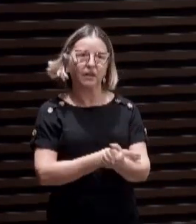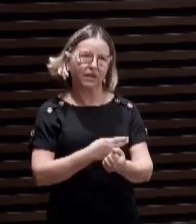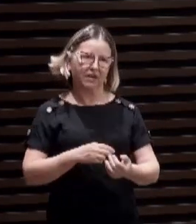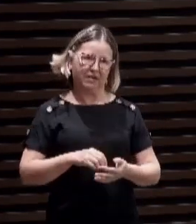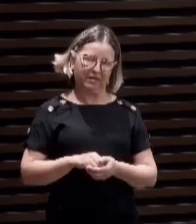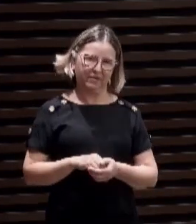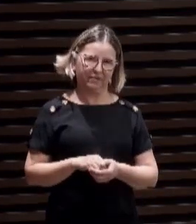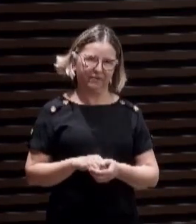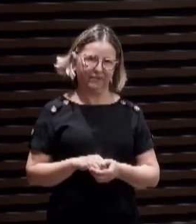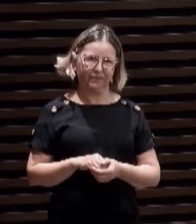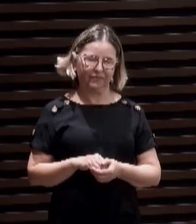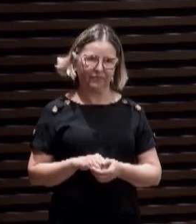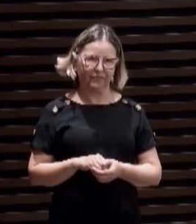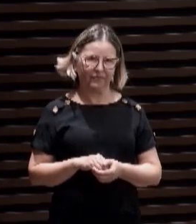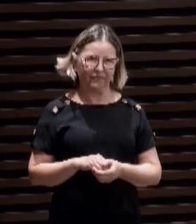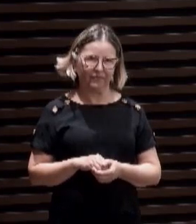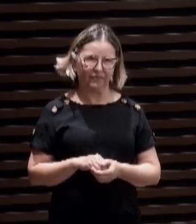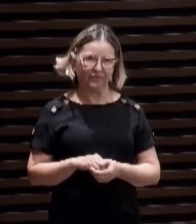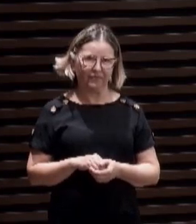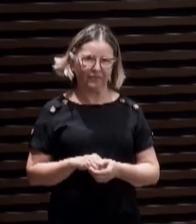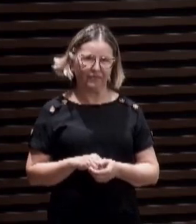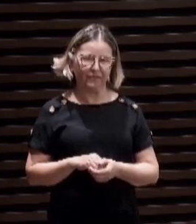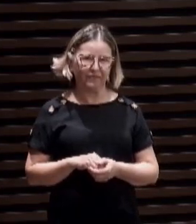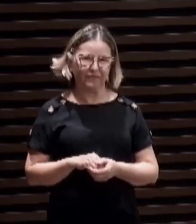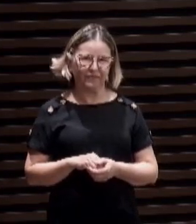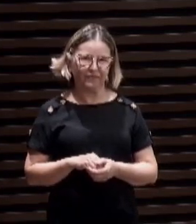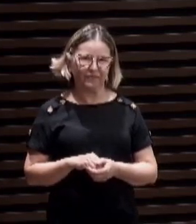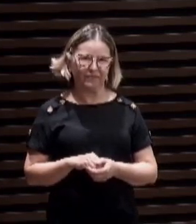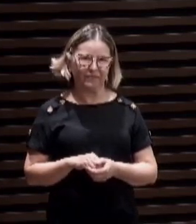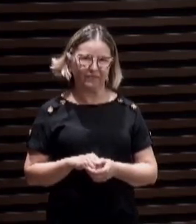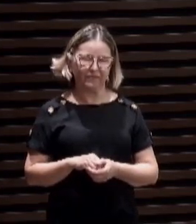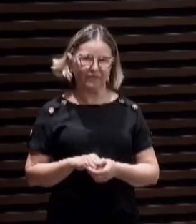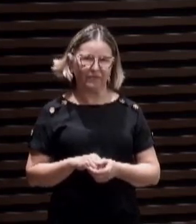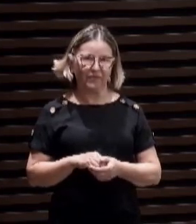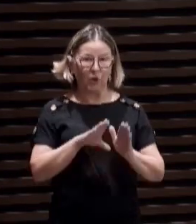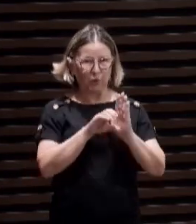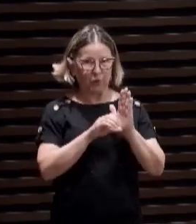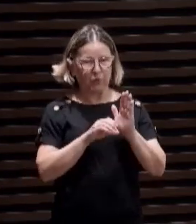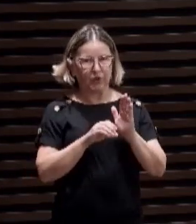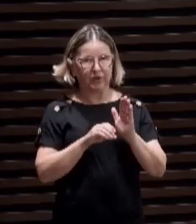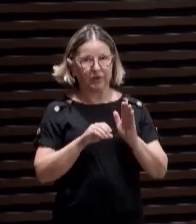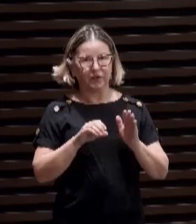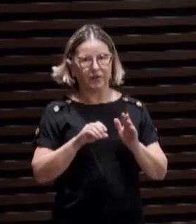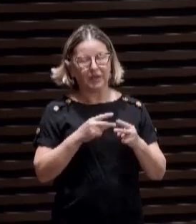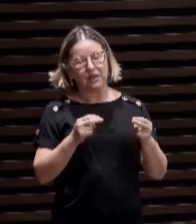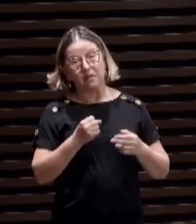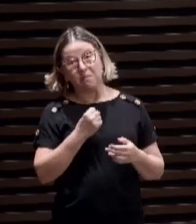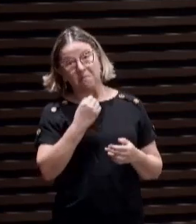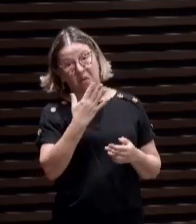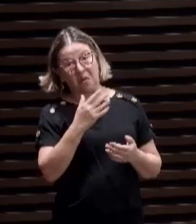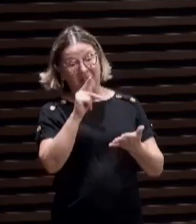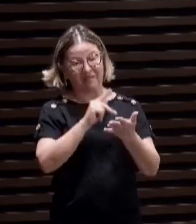relativismo moral. As noções do que é bom, verdadeiro e belo